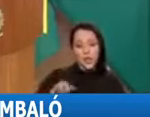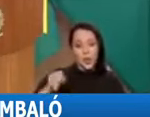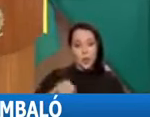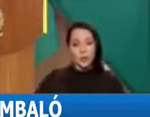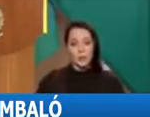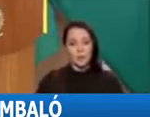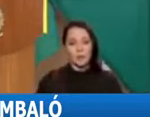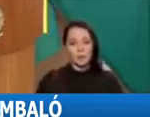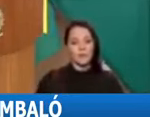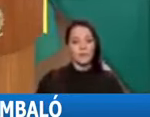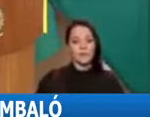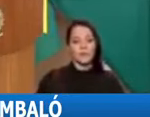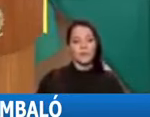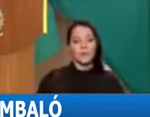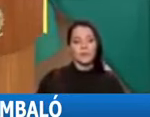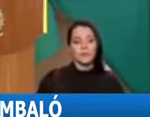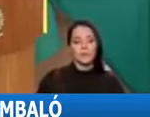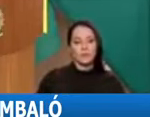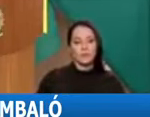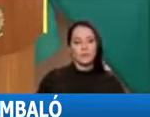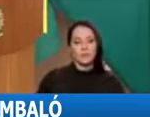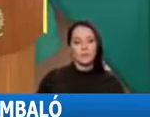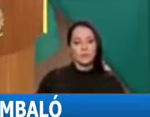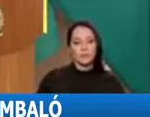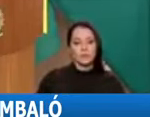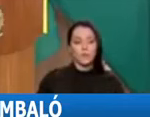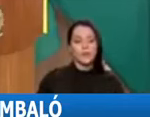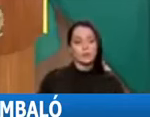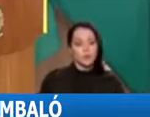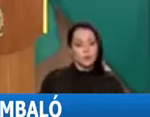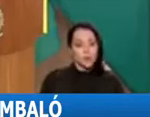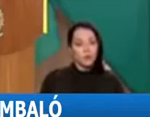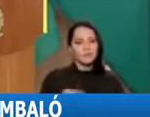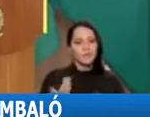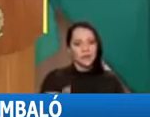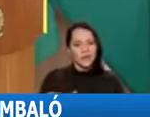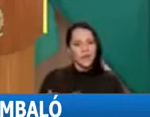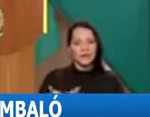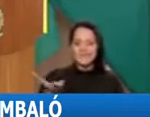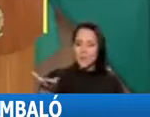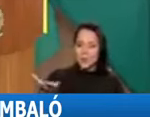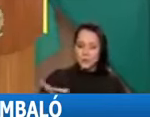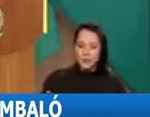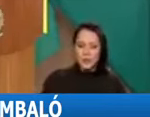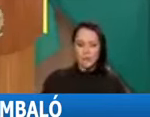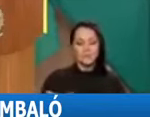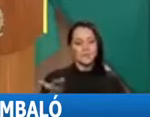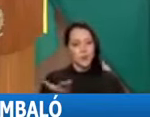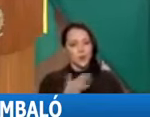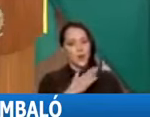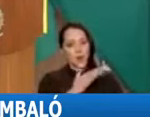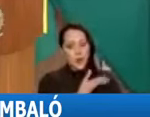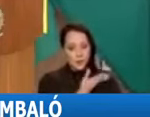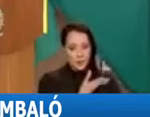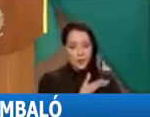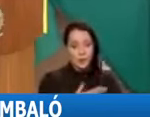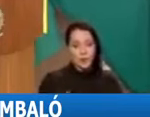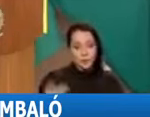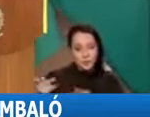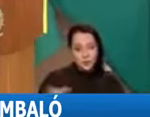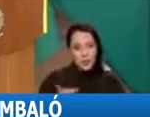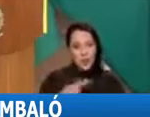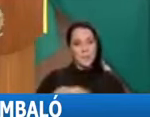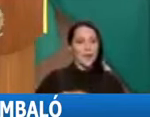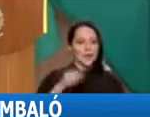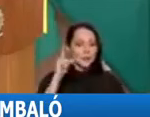é e fica desde já também o meu convite para o meu amigo visitar a guiné-bissau